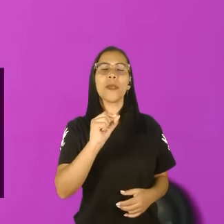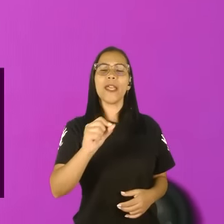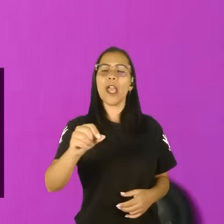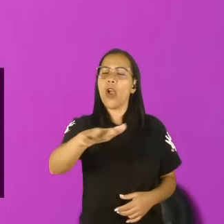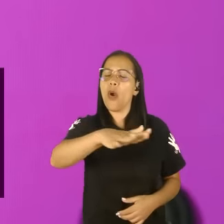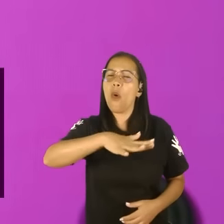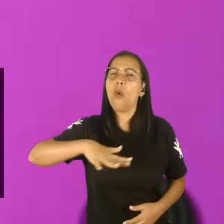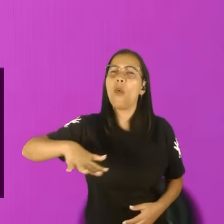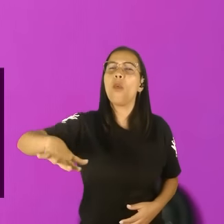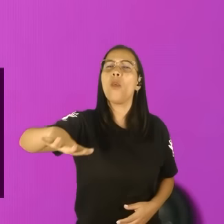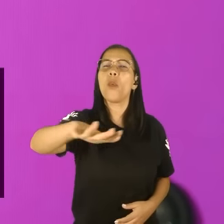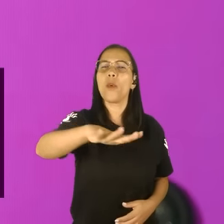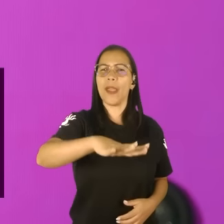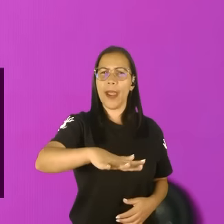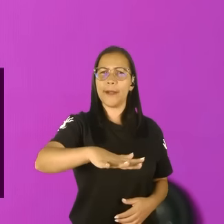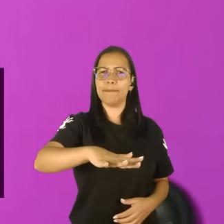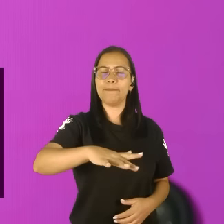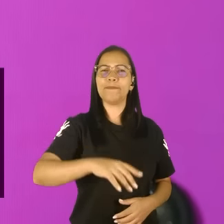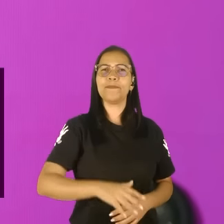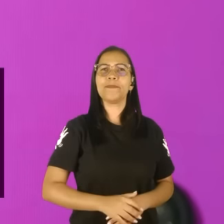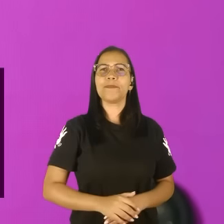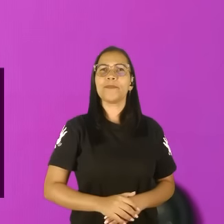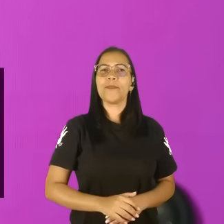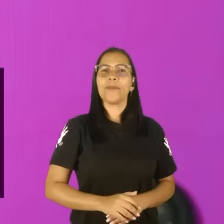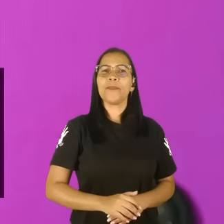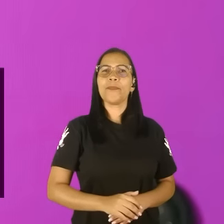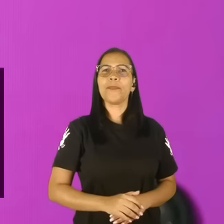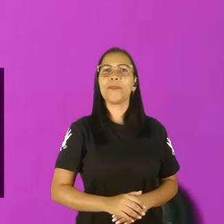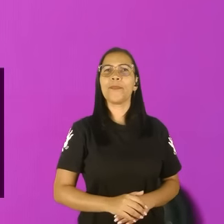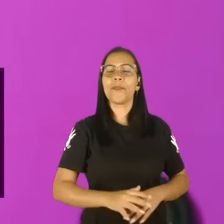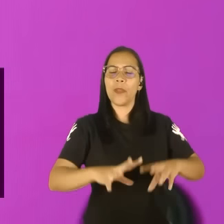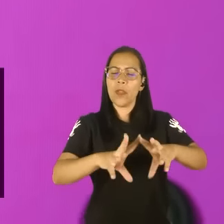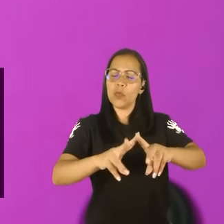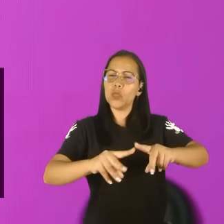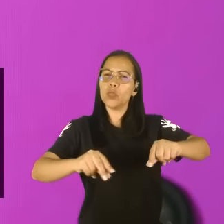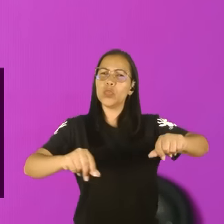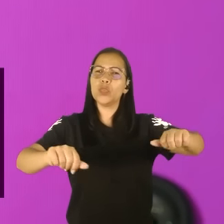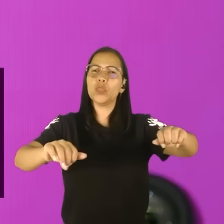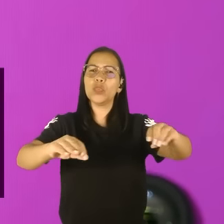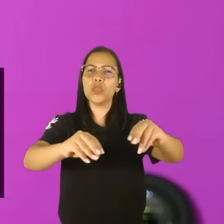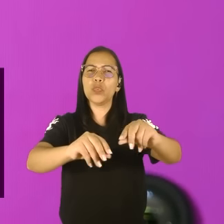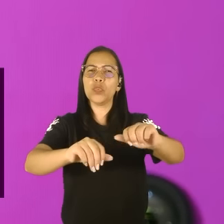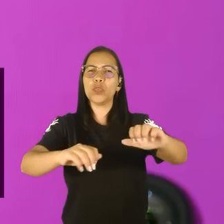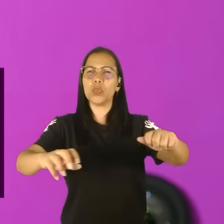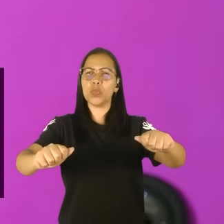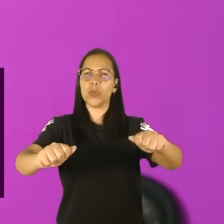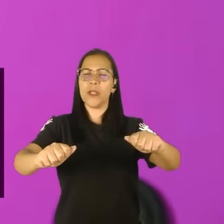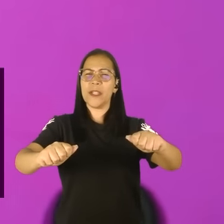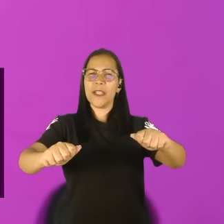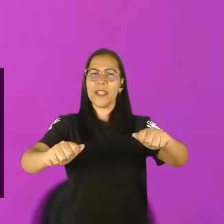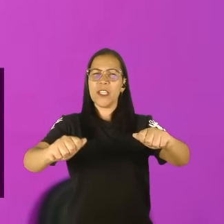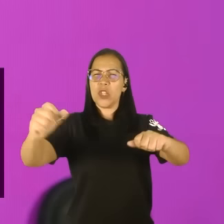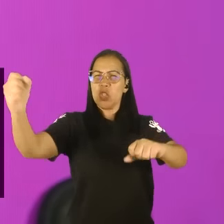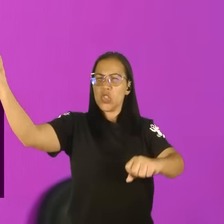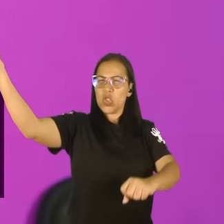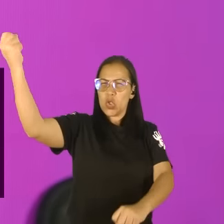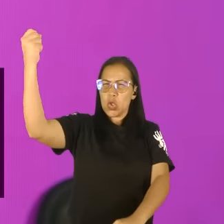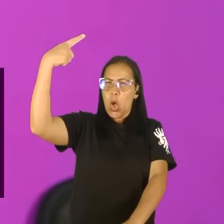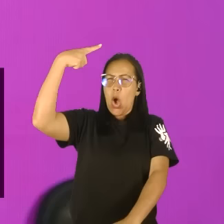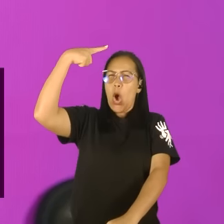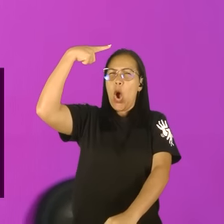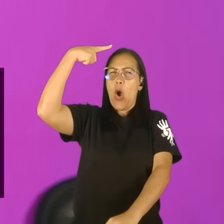Esse menino está sendo, o menino de fato do texto é João Batista. Ele viveu no deserto até